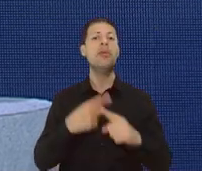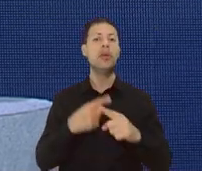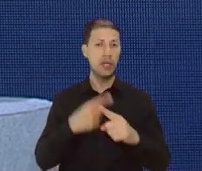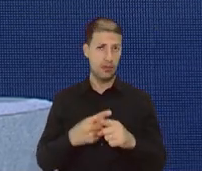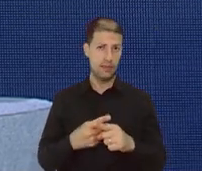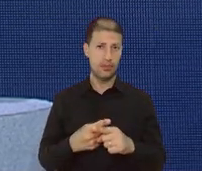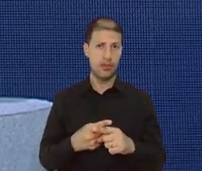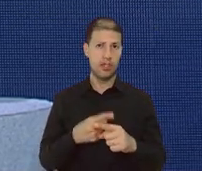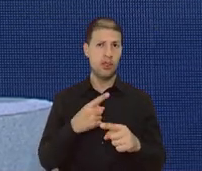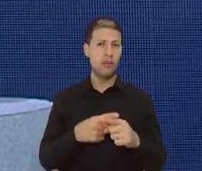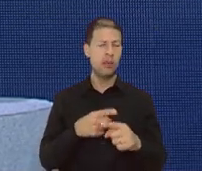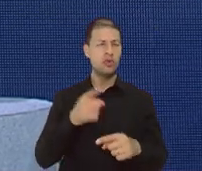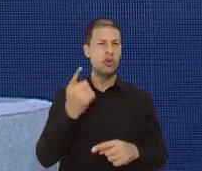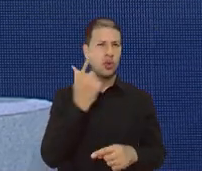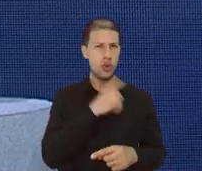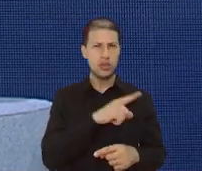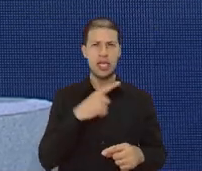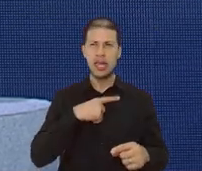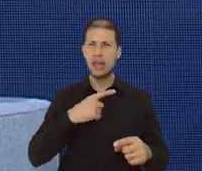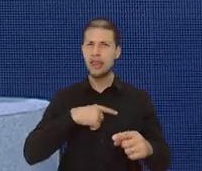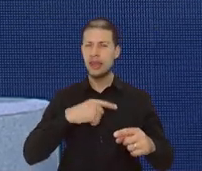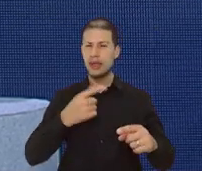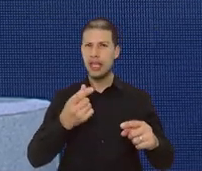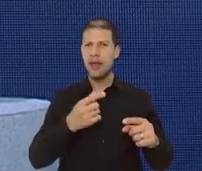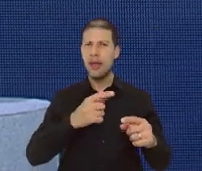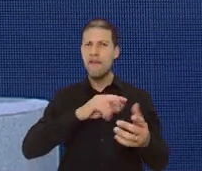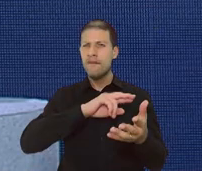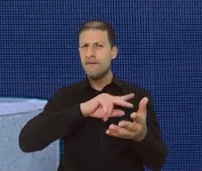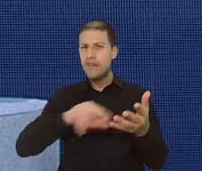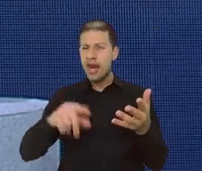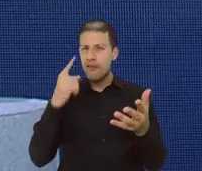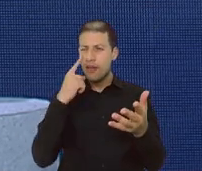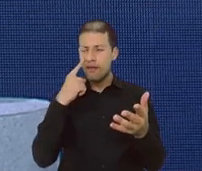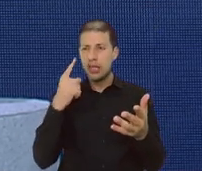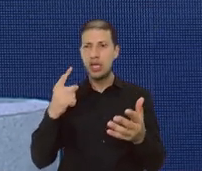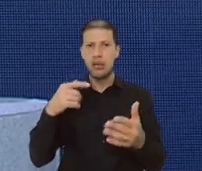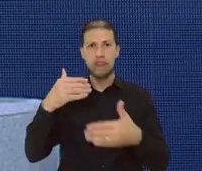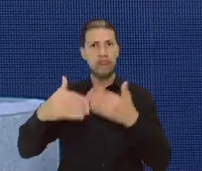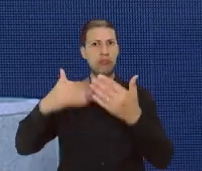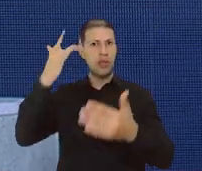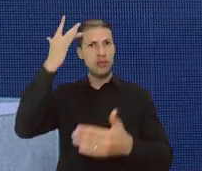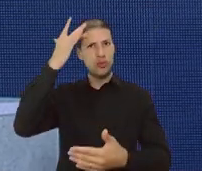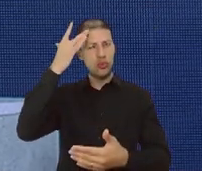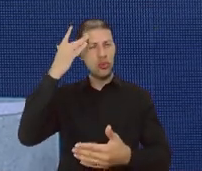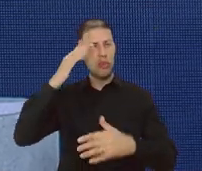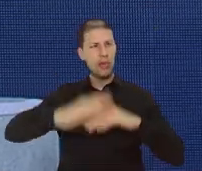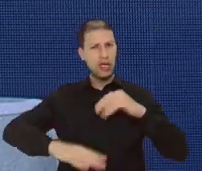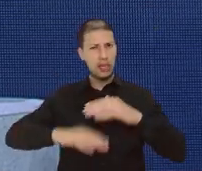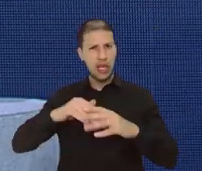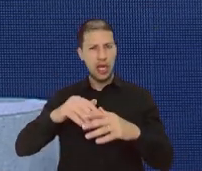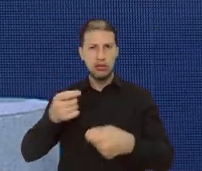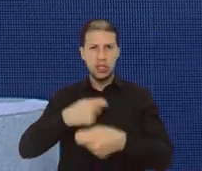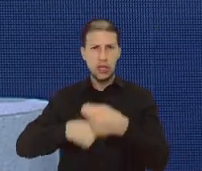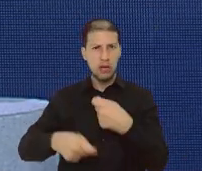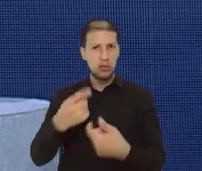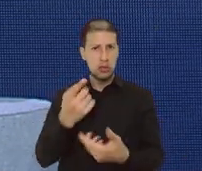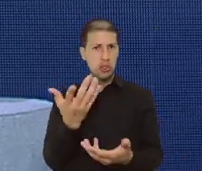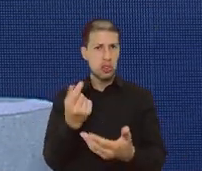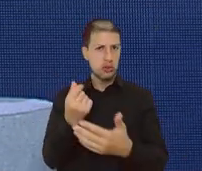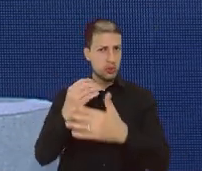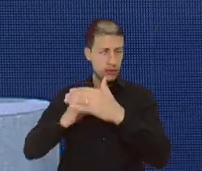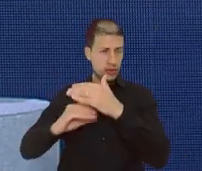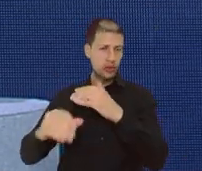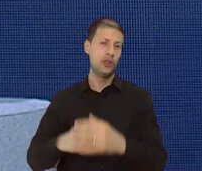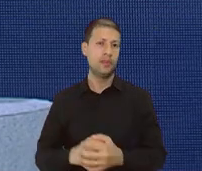brincar com várias variáveis desde a maturação do talento dentro de um mercado que você quer investir então